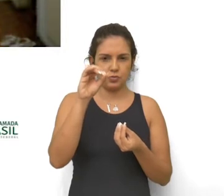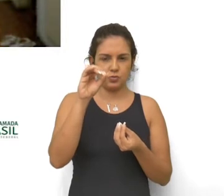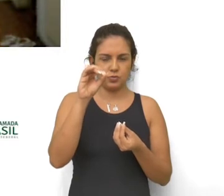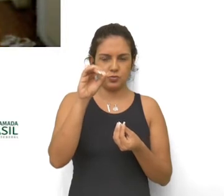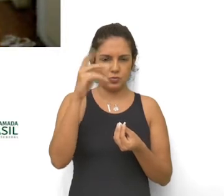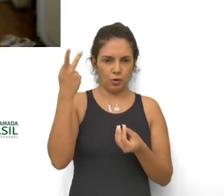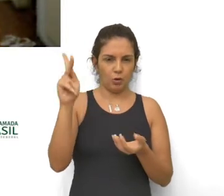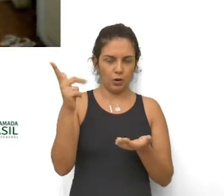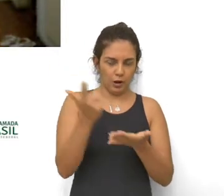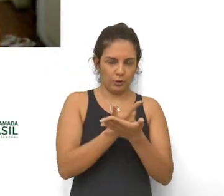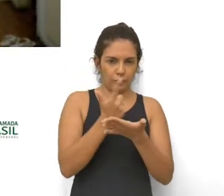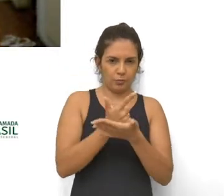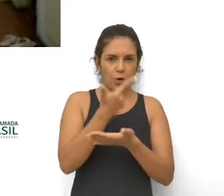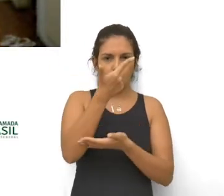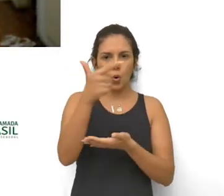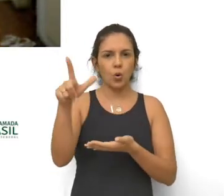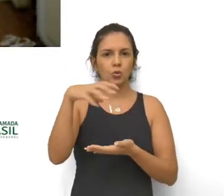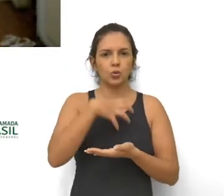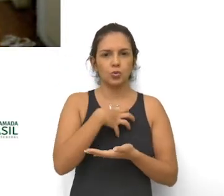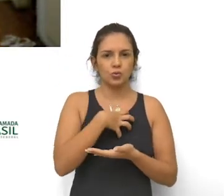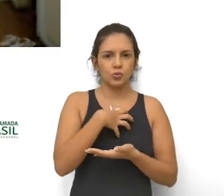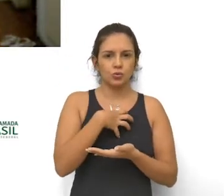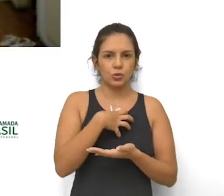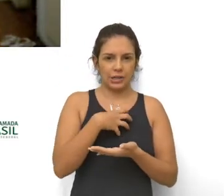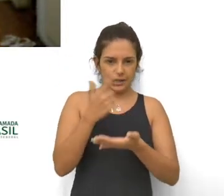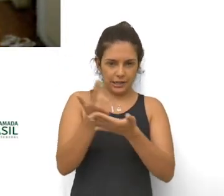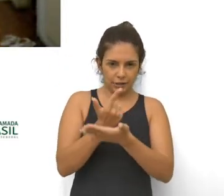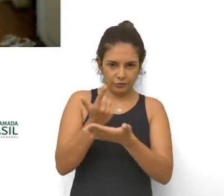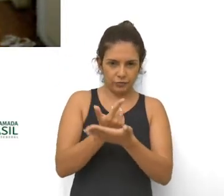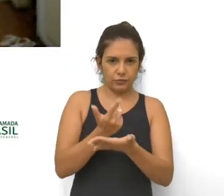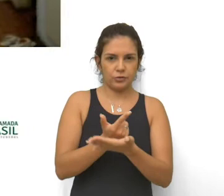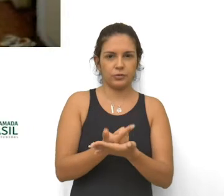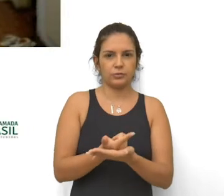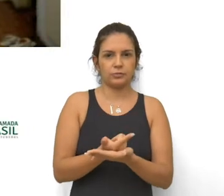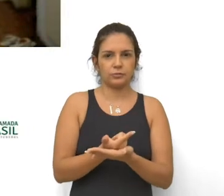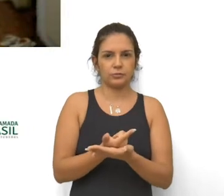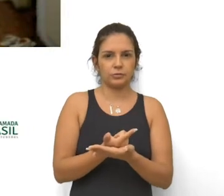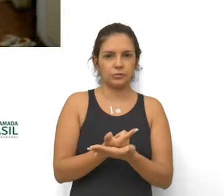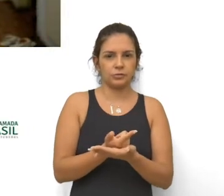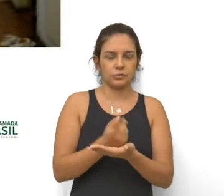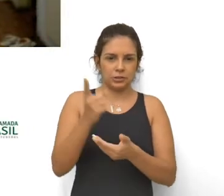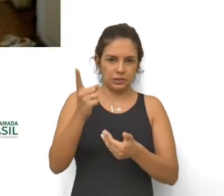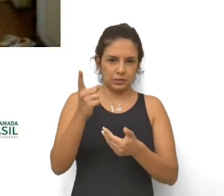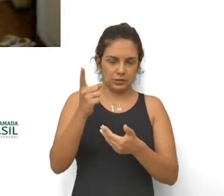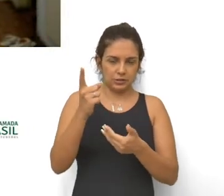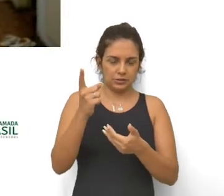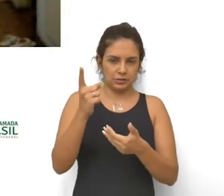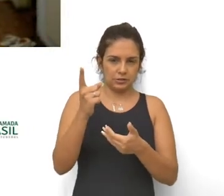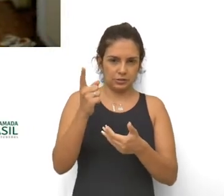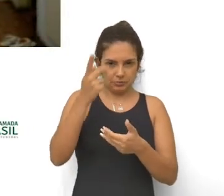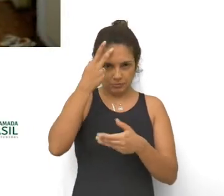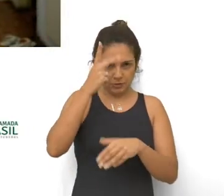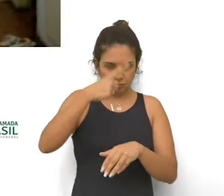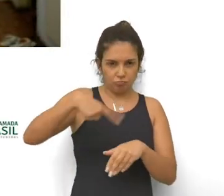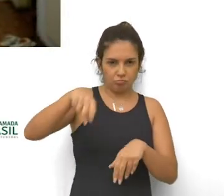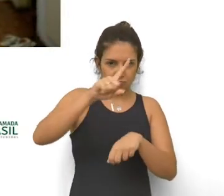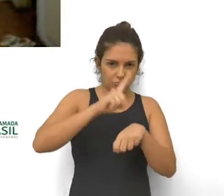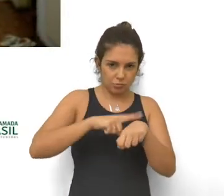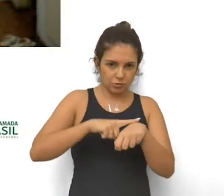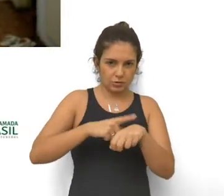uma outra forma ao livro, né? Porque você se transporta para esse momento